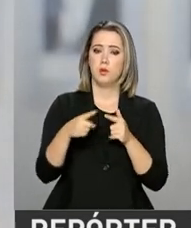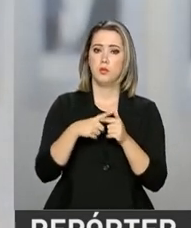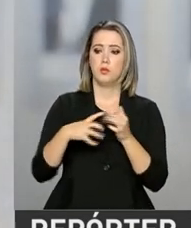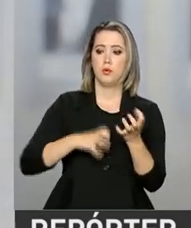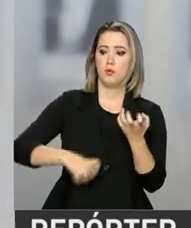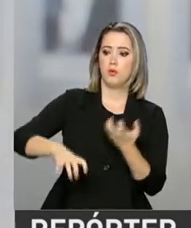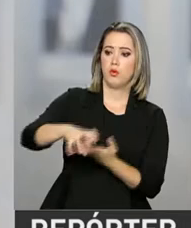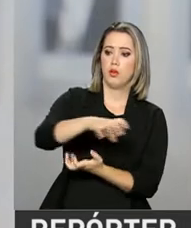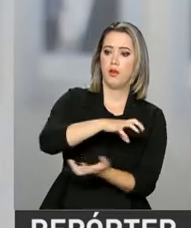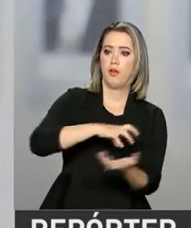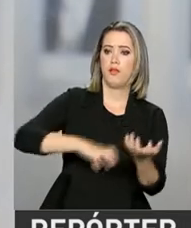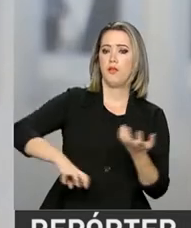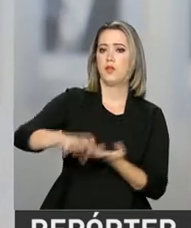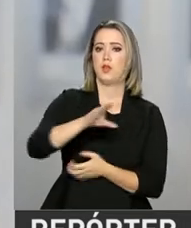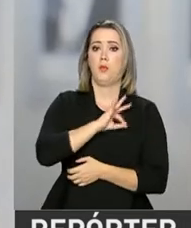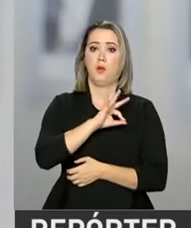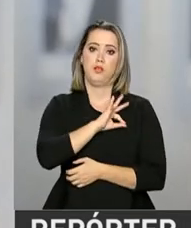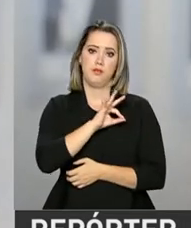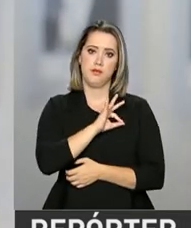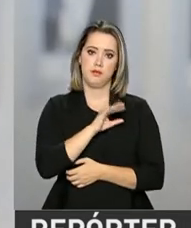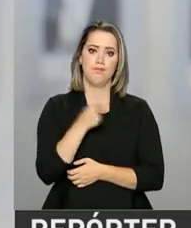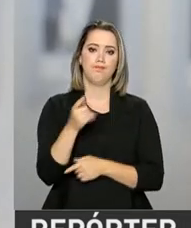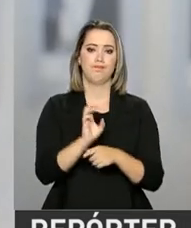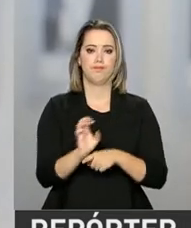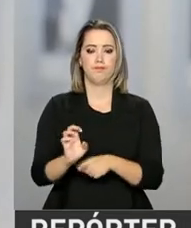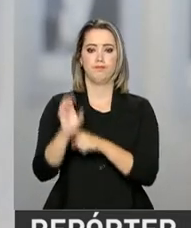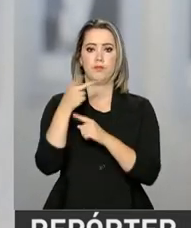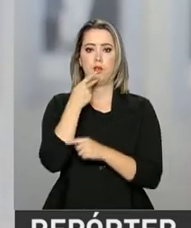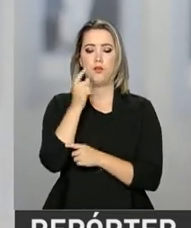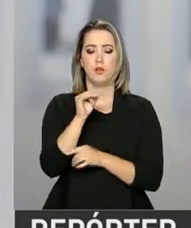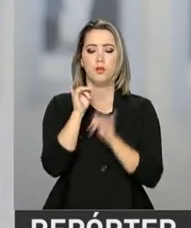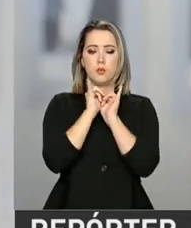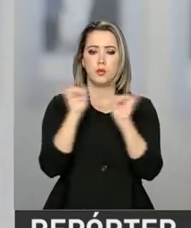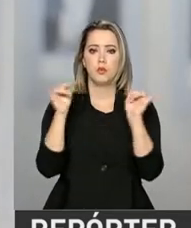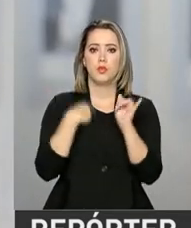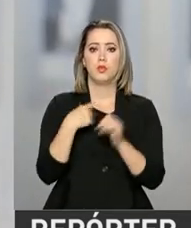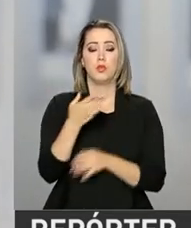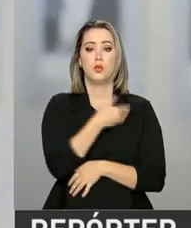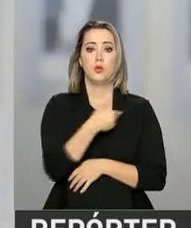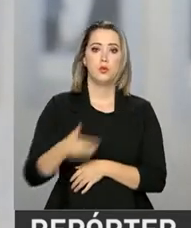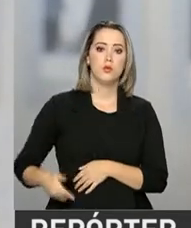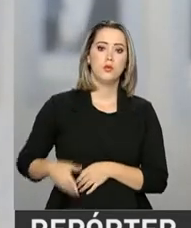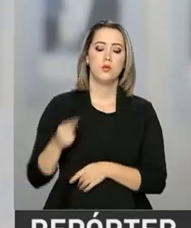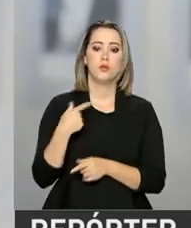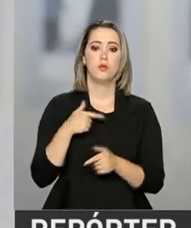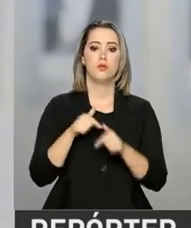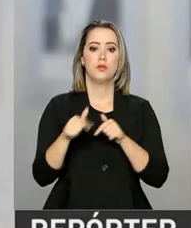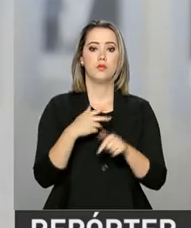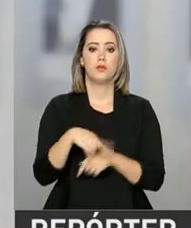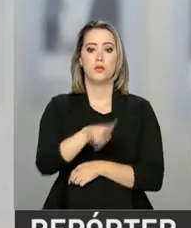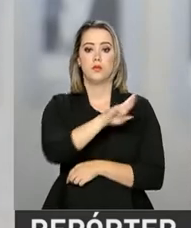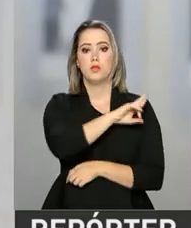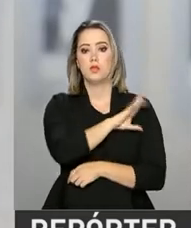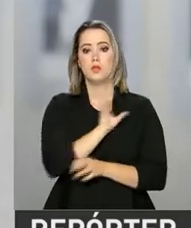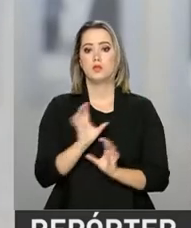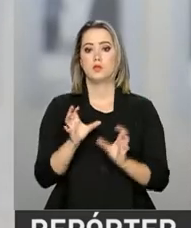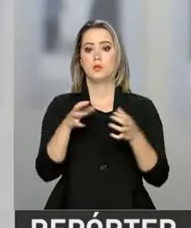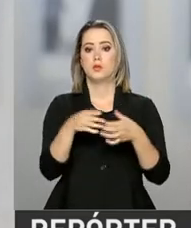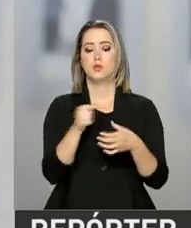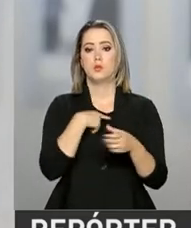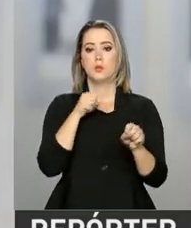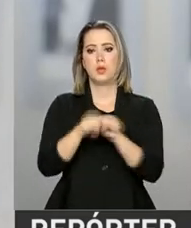os policiais nos estados o ministro anunciou que o governo vai tomar providências para responsabilizar os manifestantes que